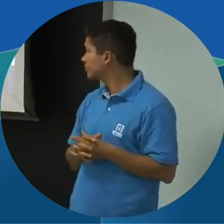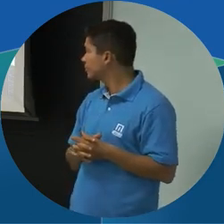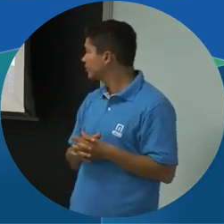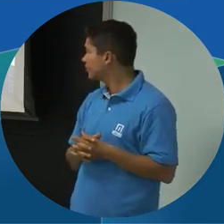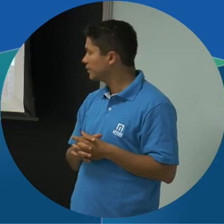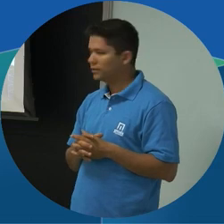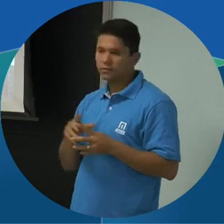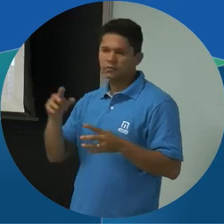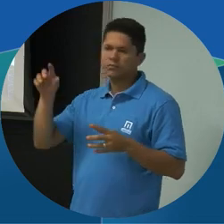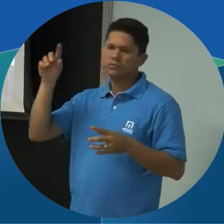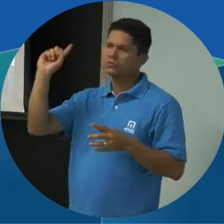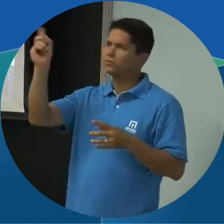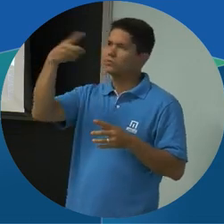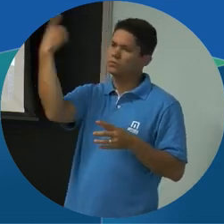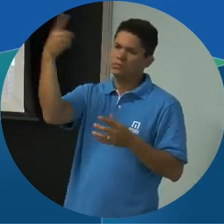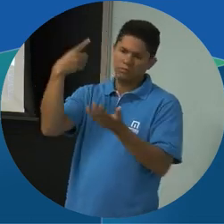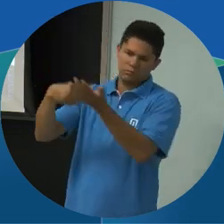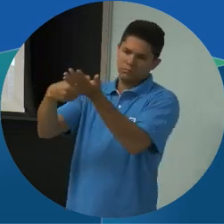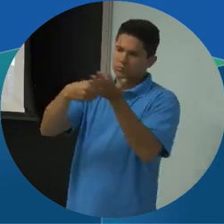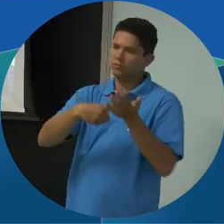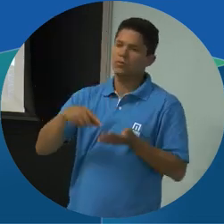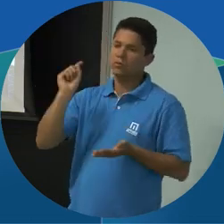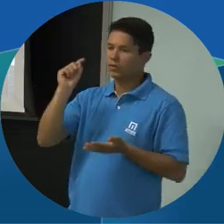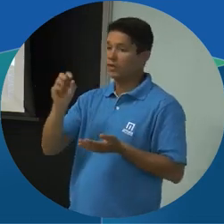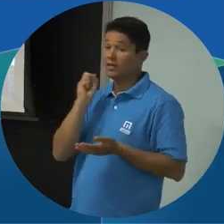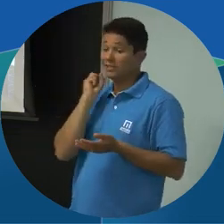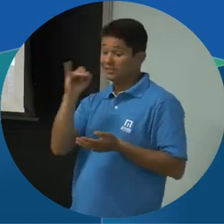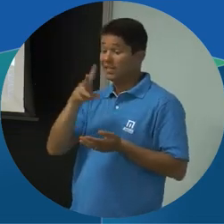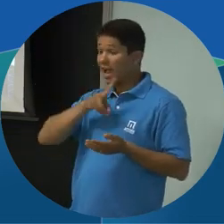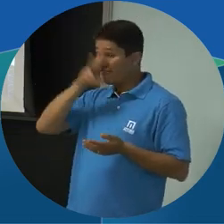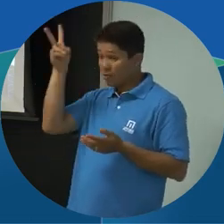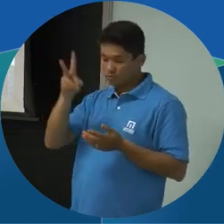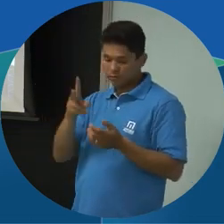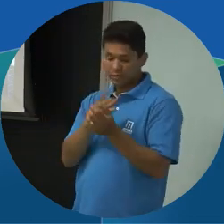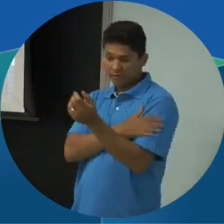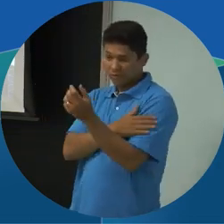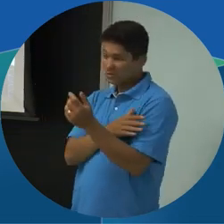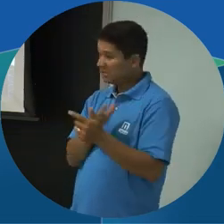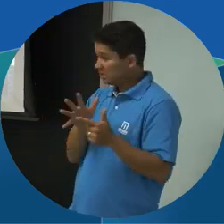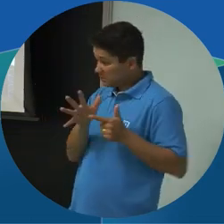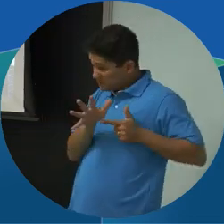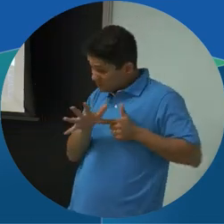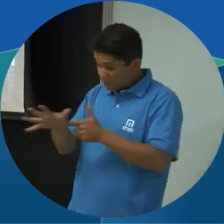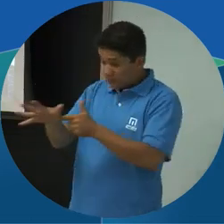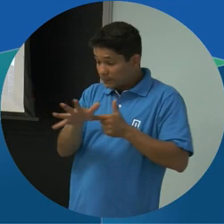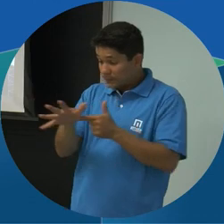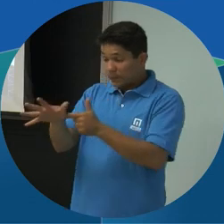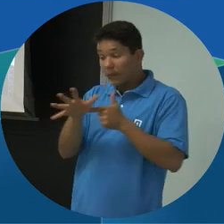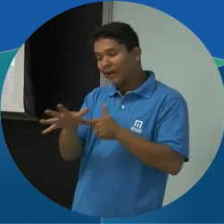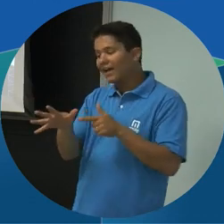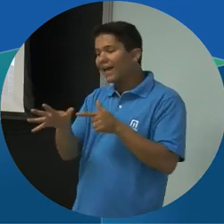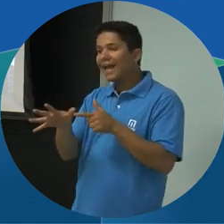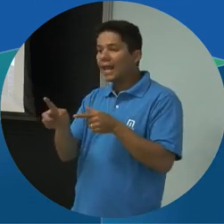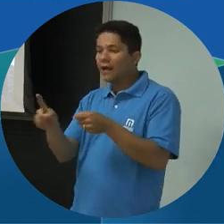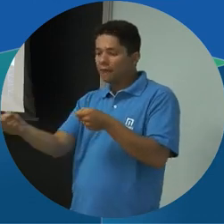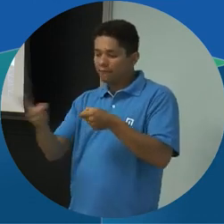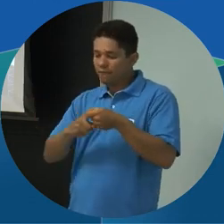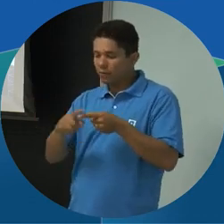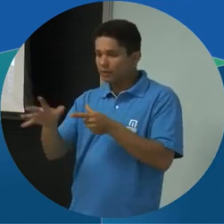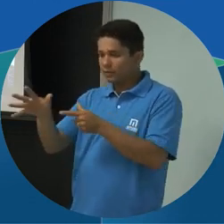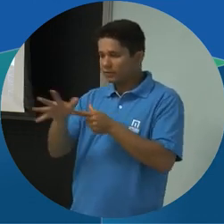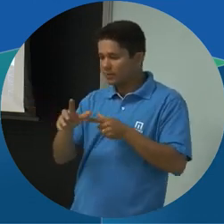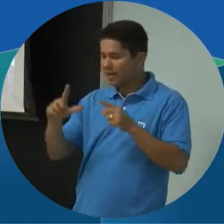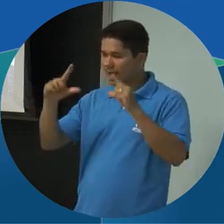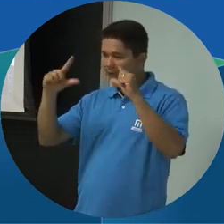convenção: se essa força reativa for inferior,